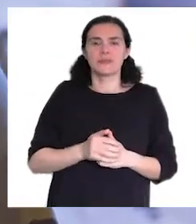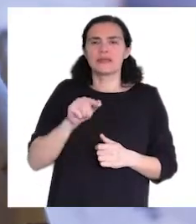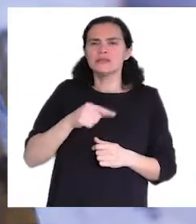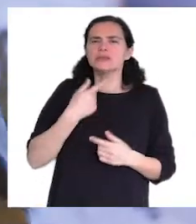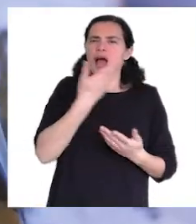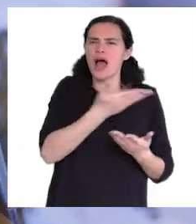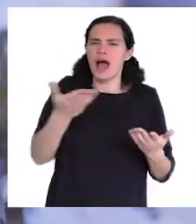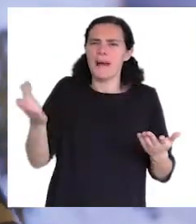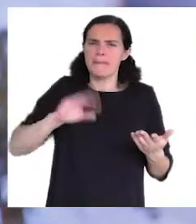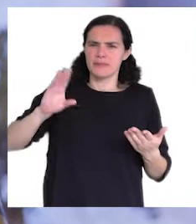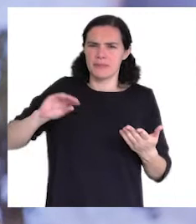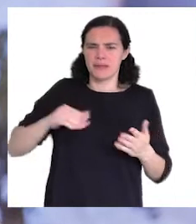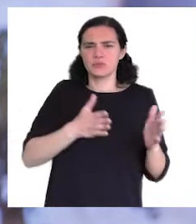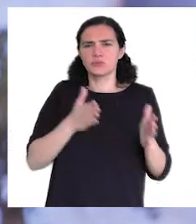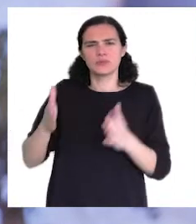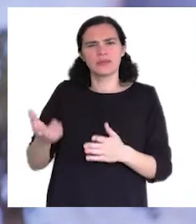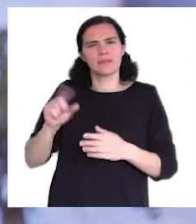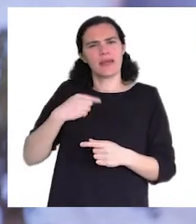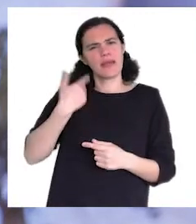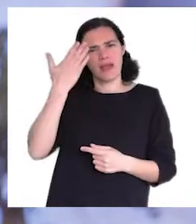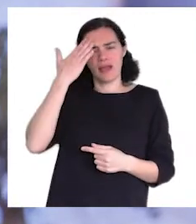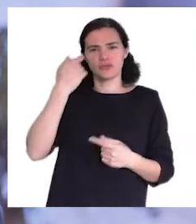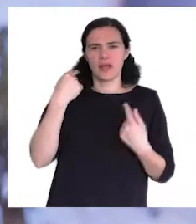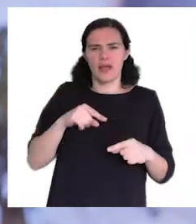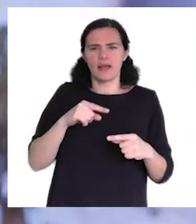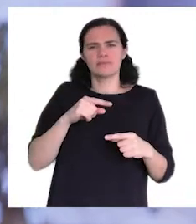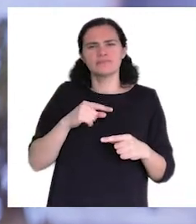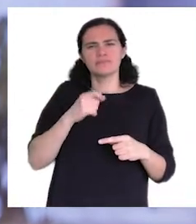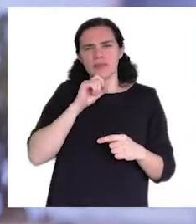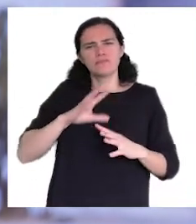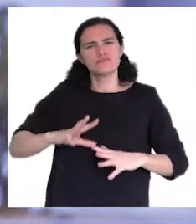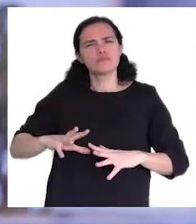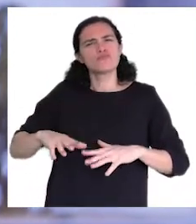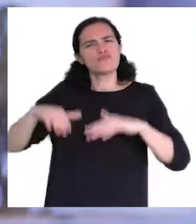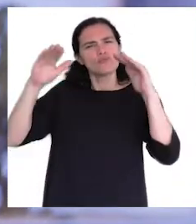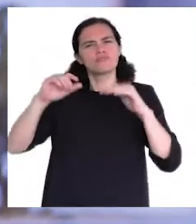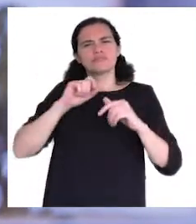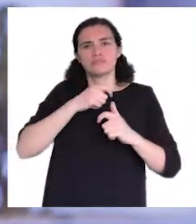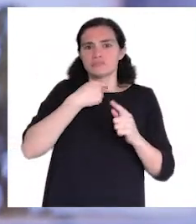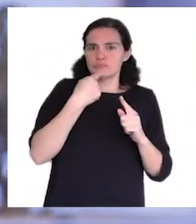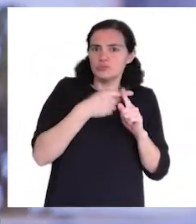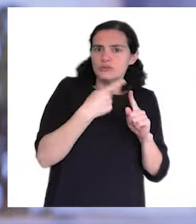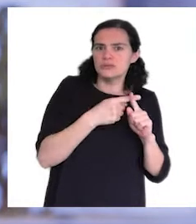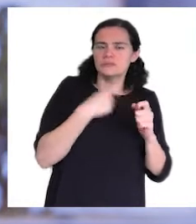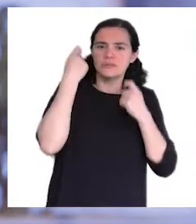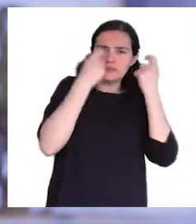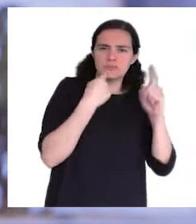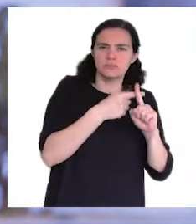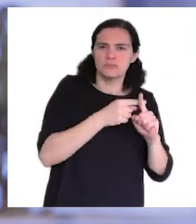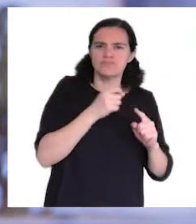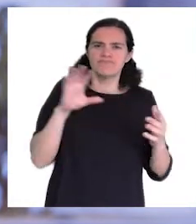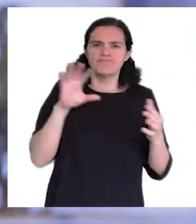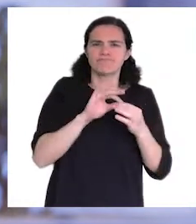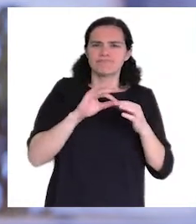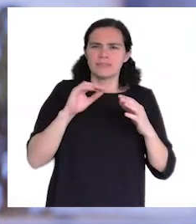isto assiste-se, mas, por outro lado, também acho que existe um ascendente e toda uma corrente positiva no sentido